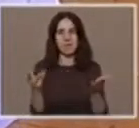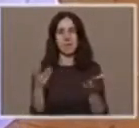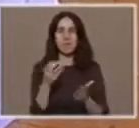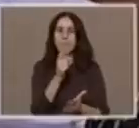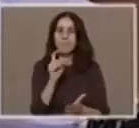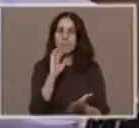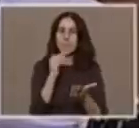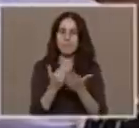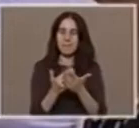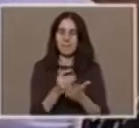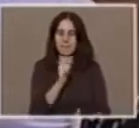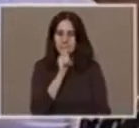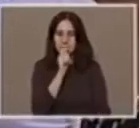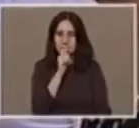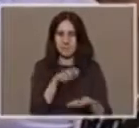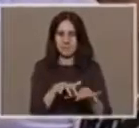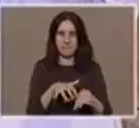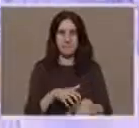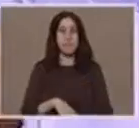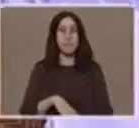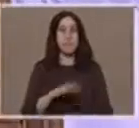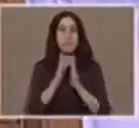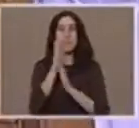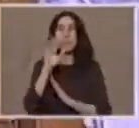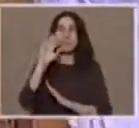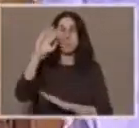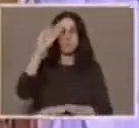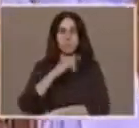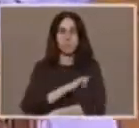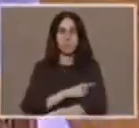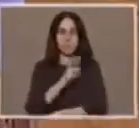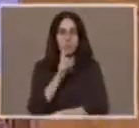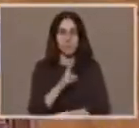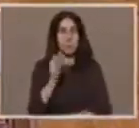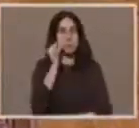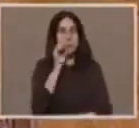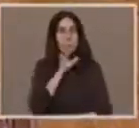sua paz. Abençoe-vos Deus Todo-Poderoso, Pai,